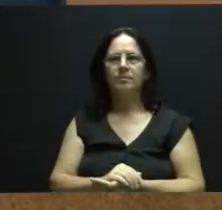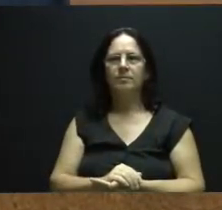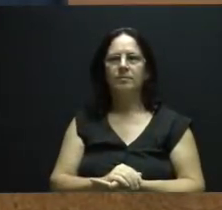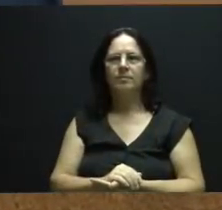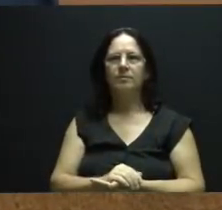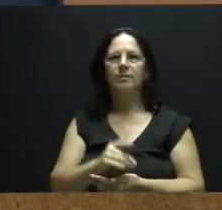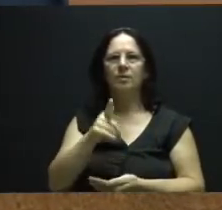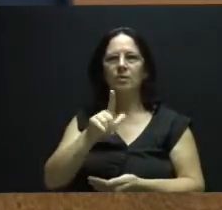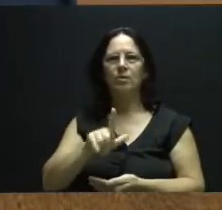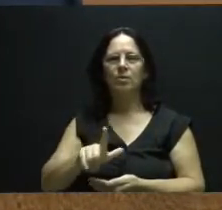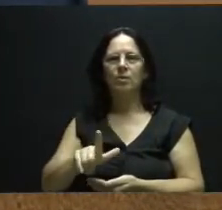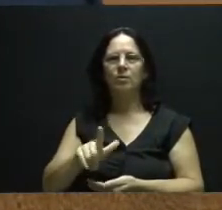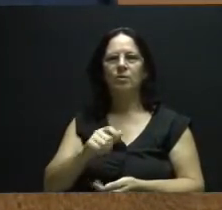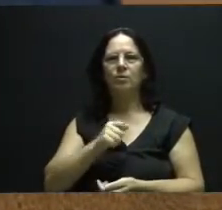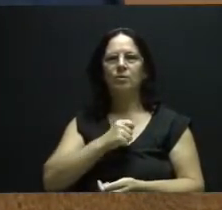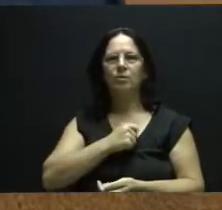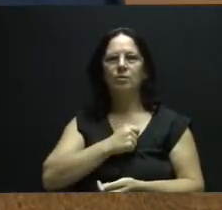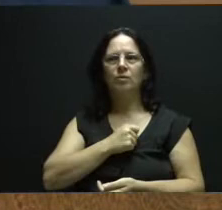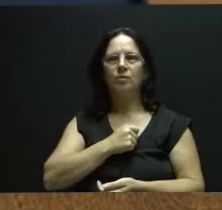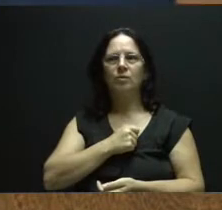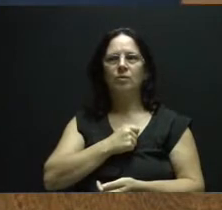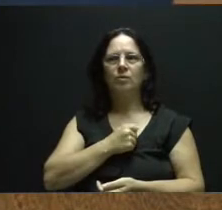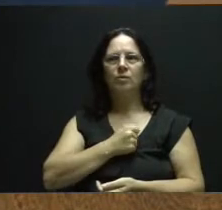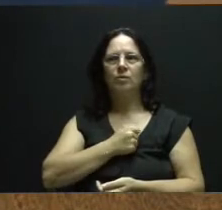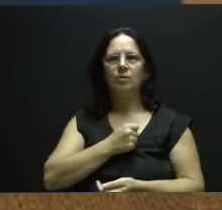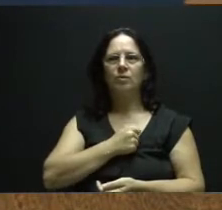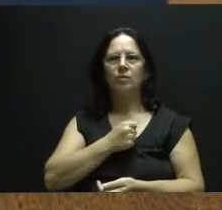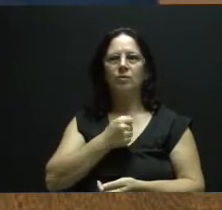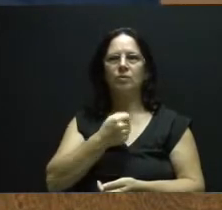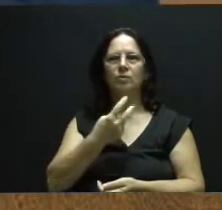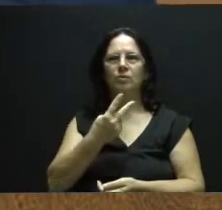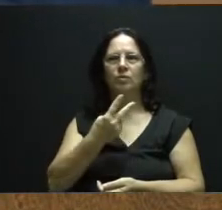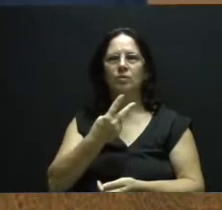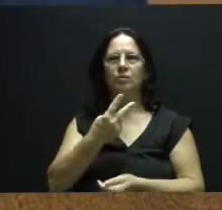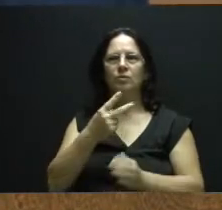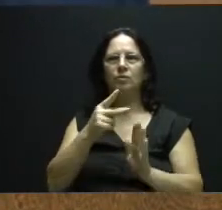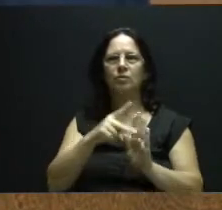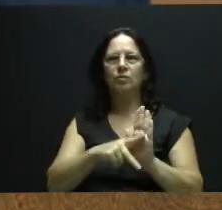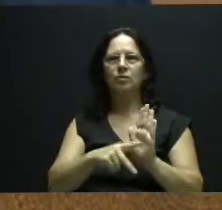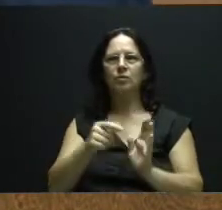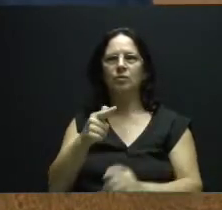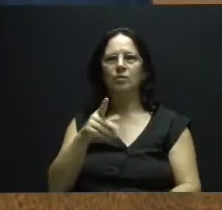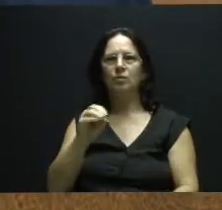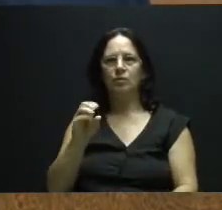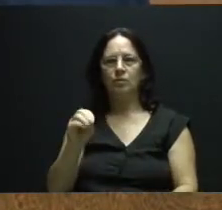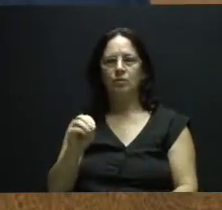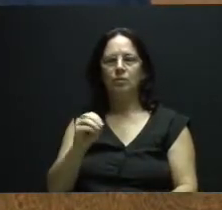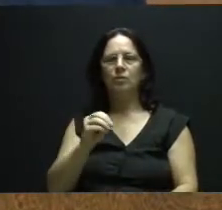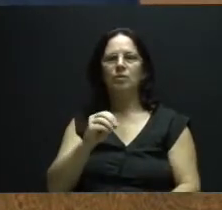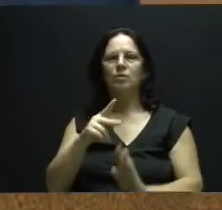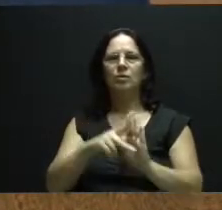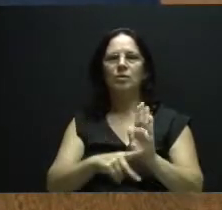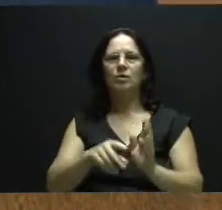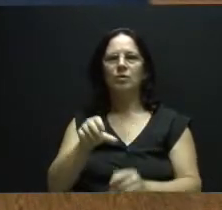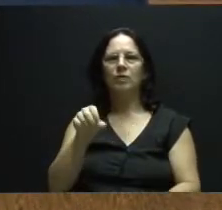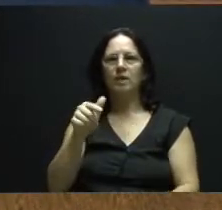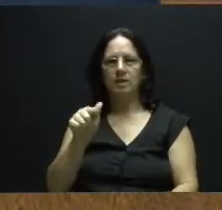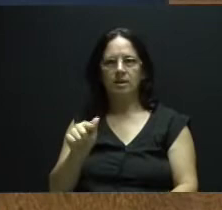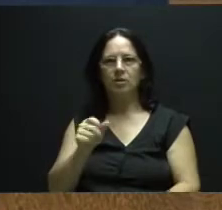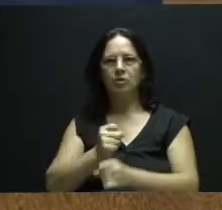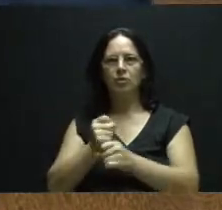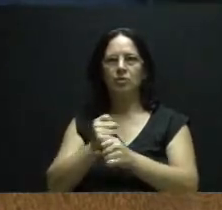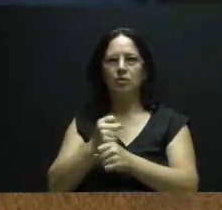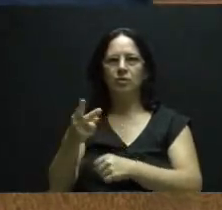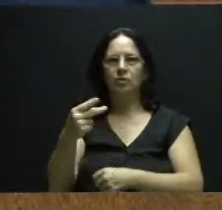próximo item da pauta é o processo número 700 barra 2017 2018 o projeto de lei 97 2018